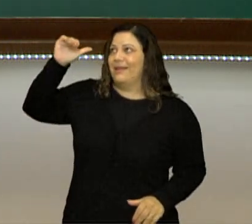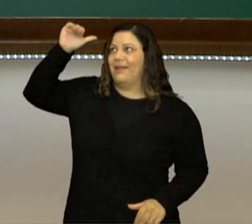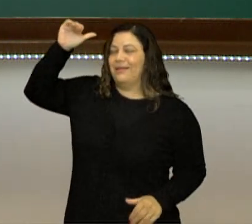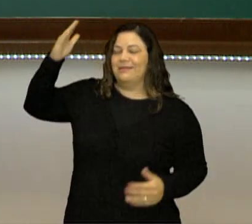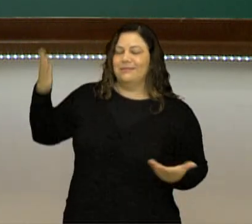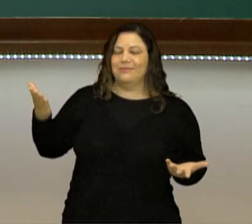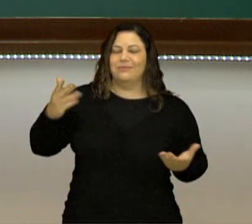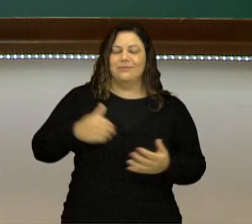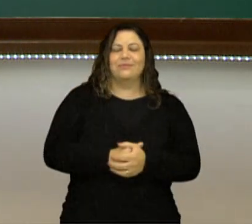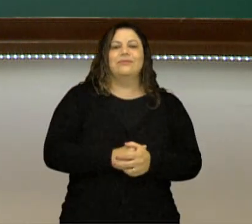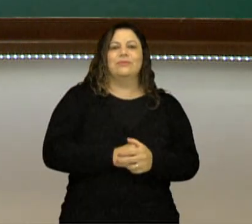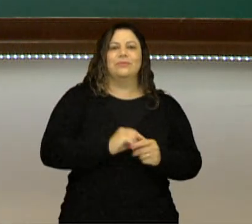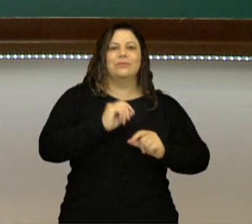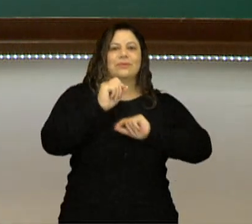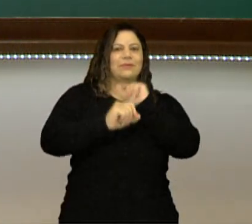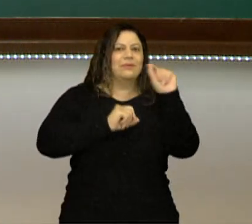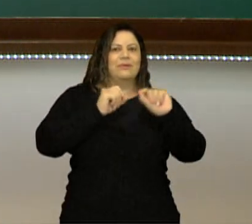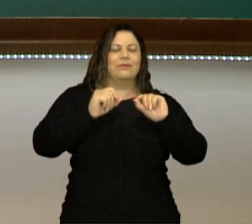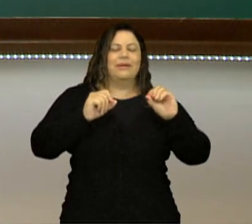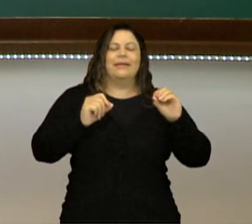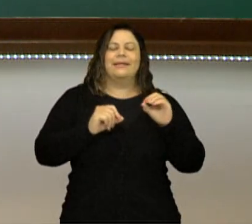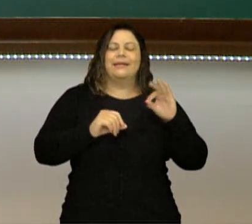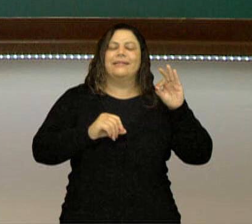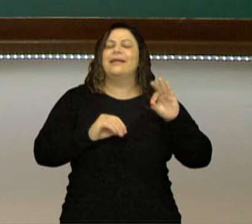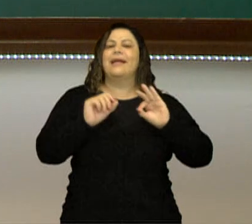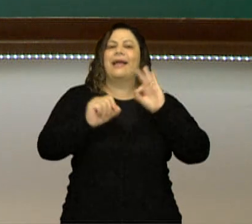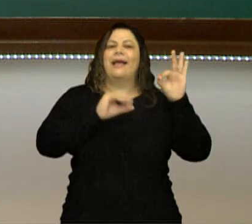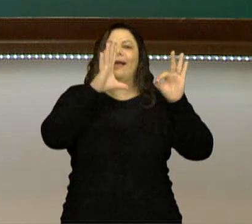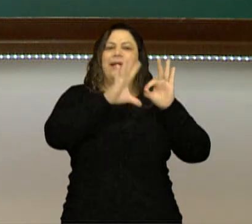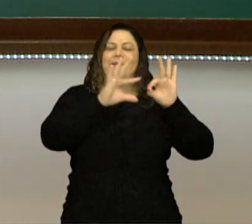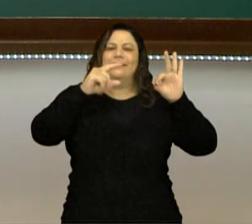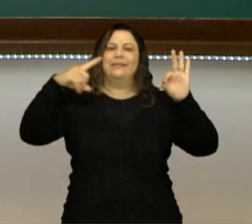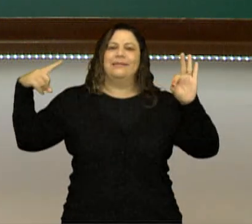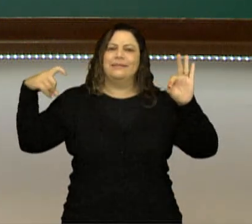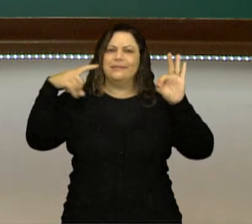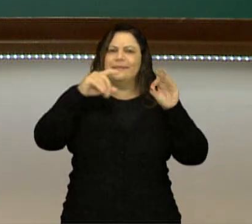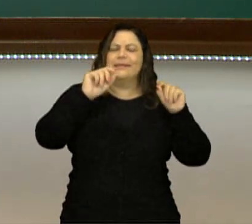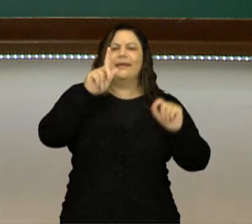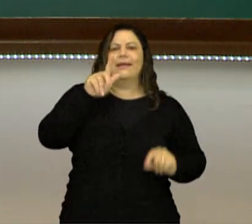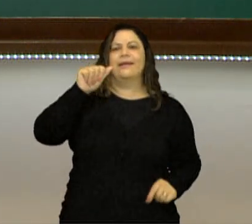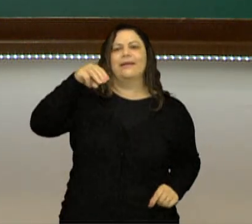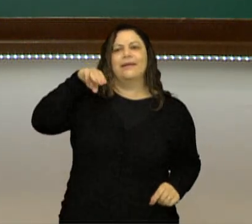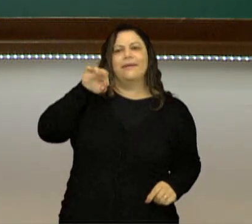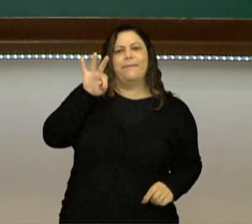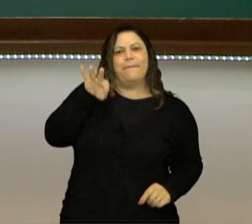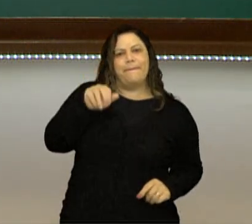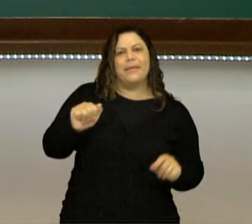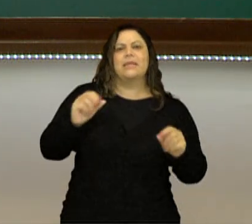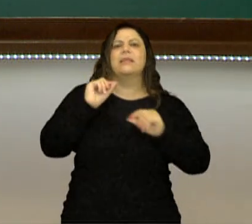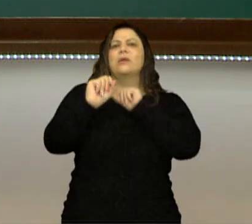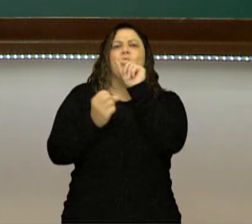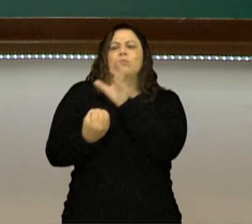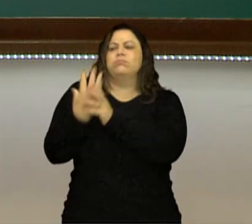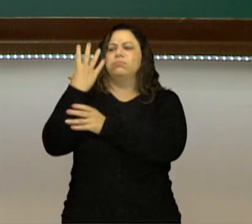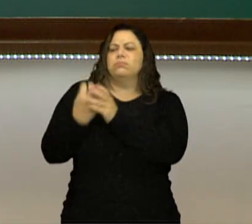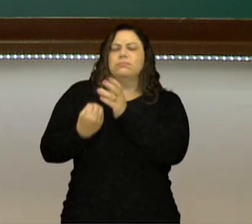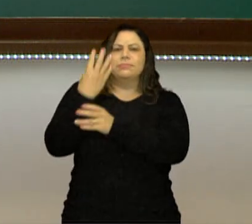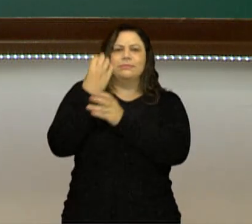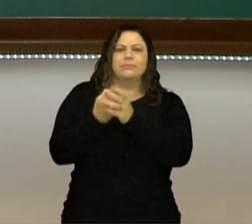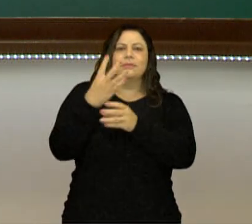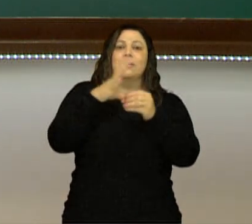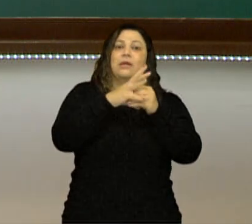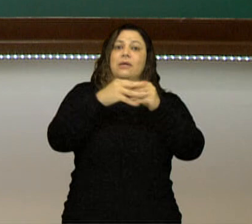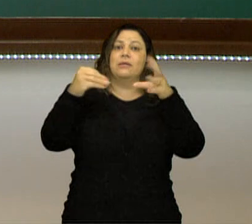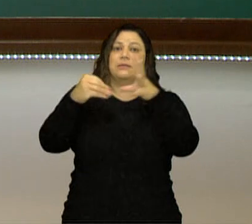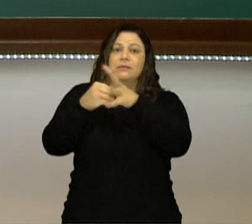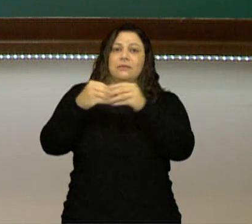os gametas, células sexuais, né? Como que eles são produzidos? Né? Com certeza através de divisões celulares.